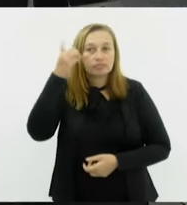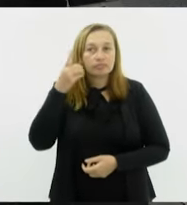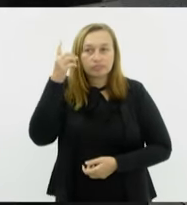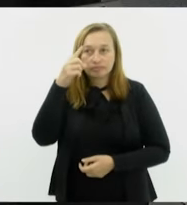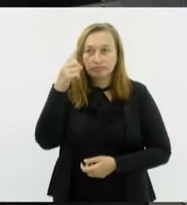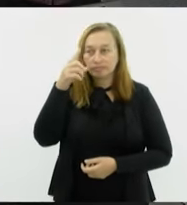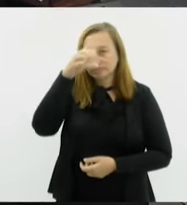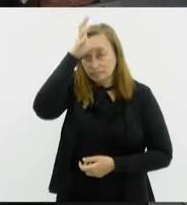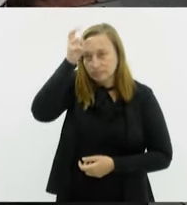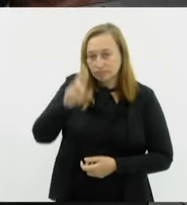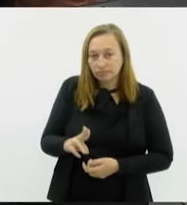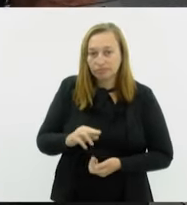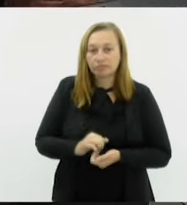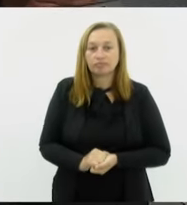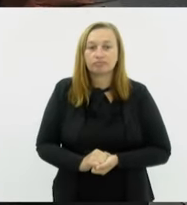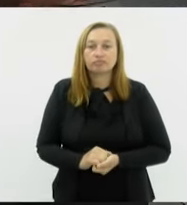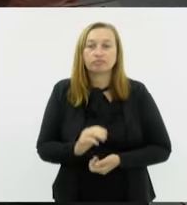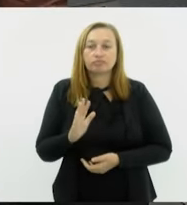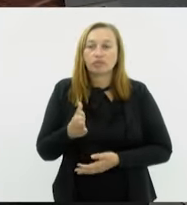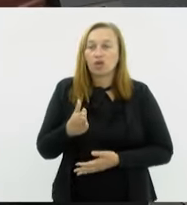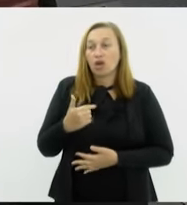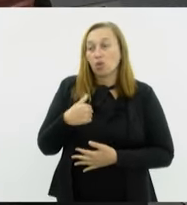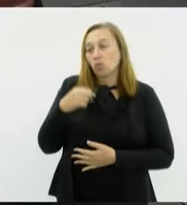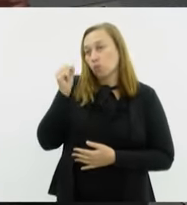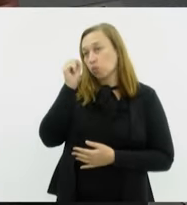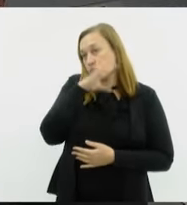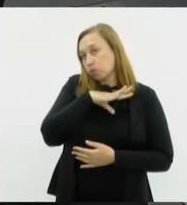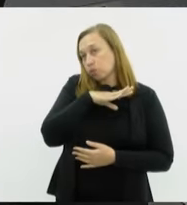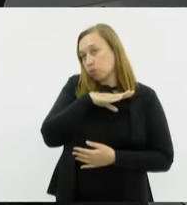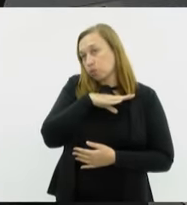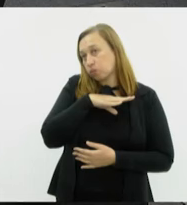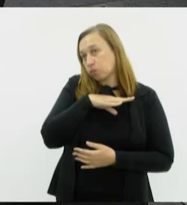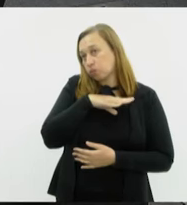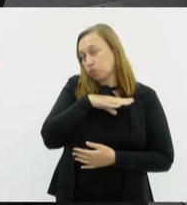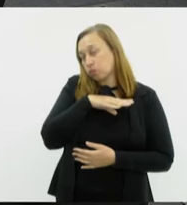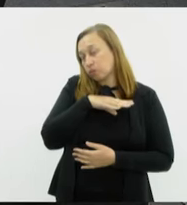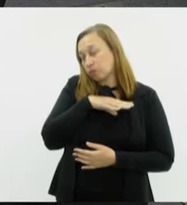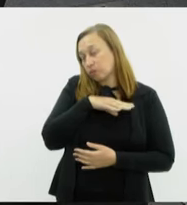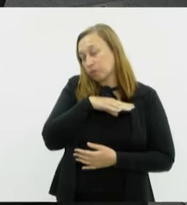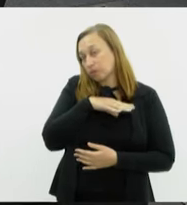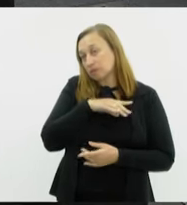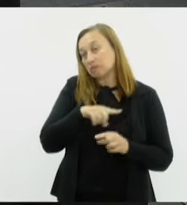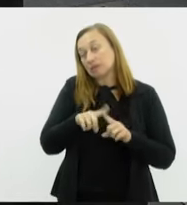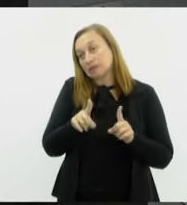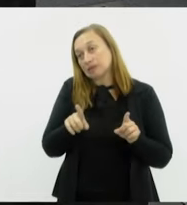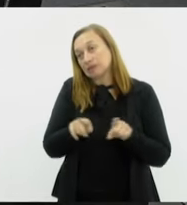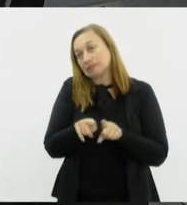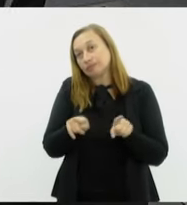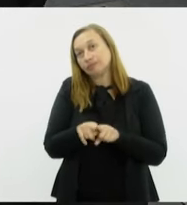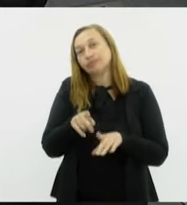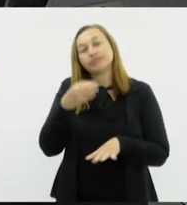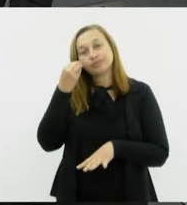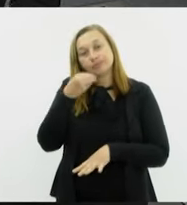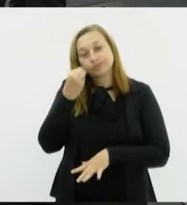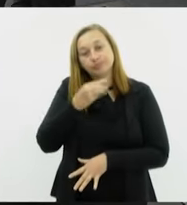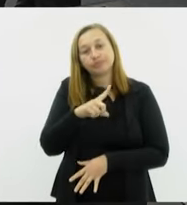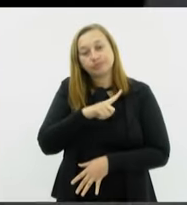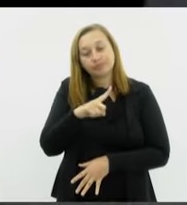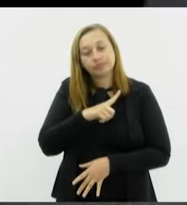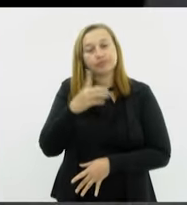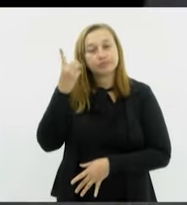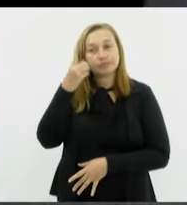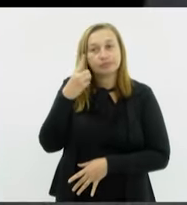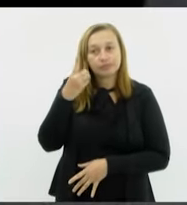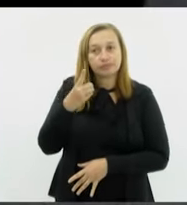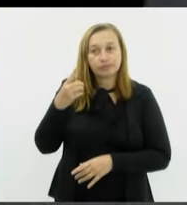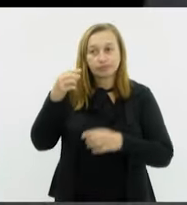Ju, já estou aqui abusando da sua condescendência. Não, também para dizer, eu convivi com a deputada